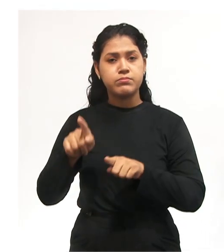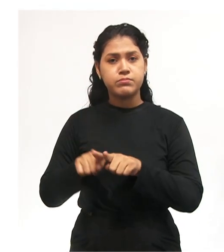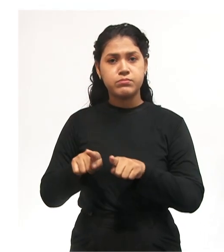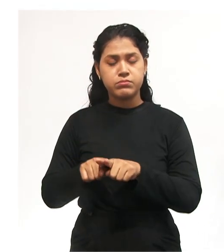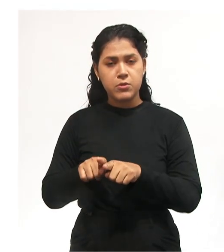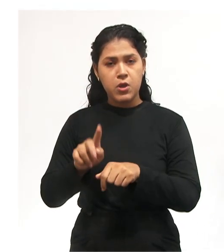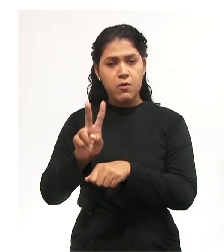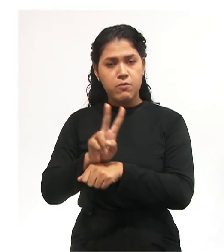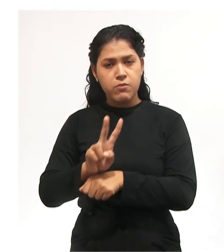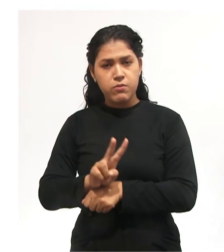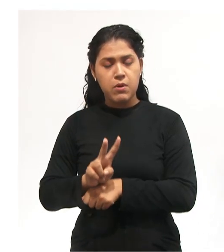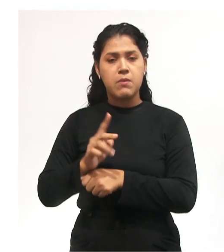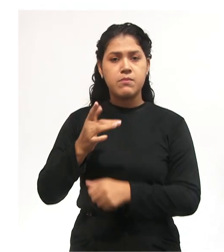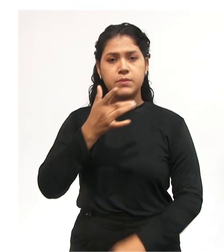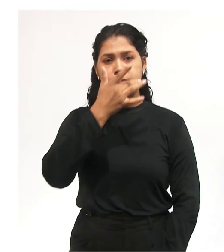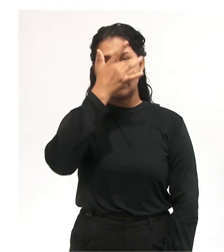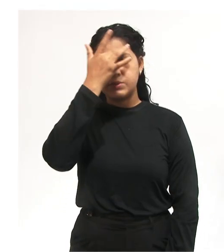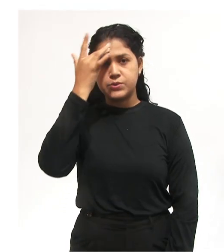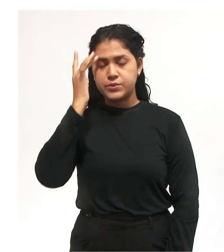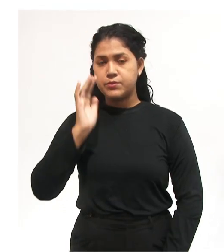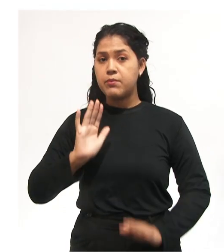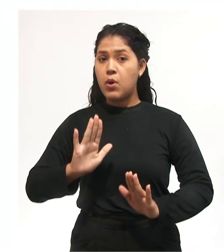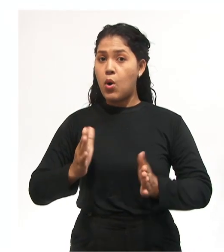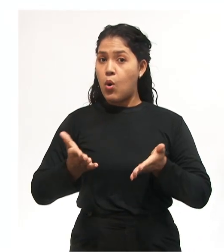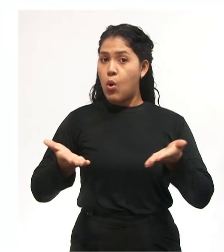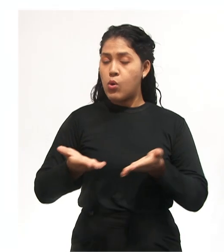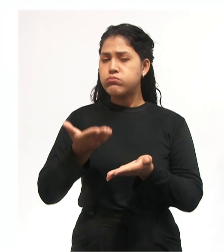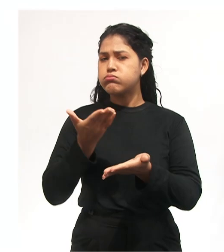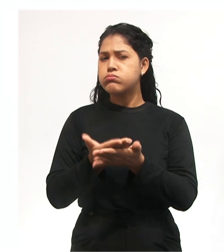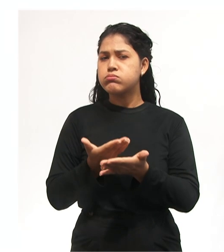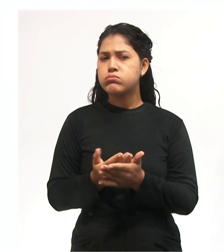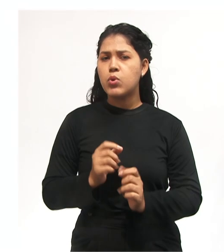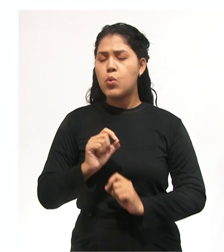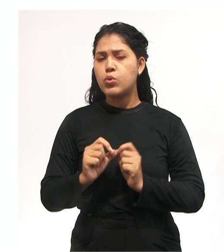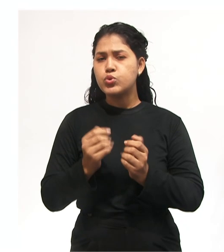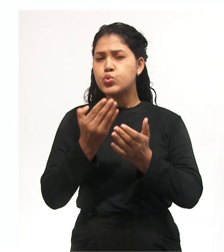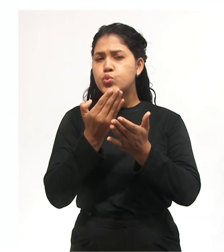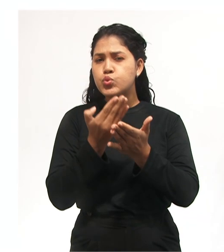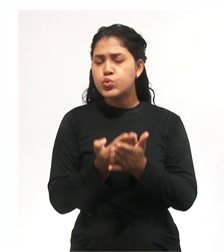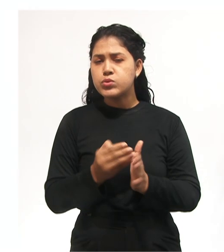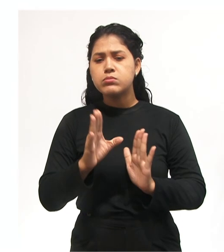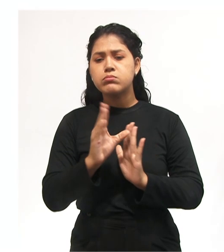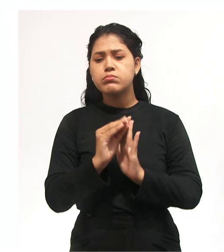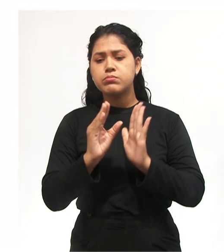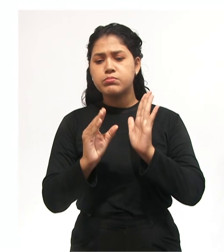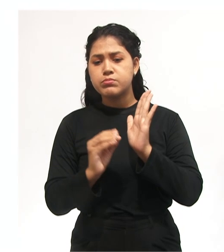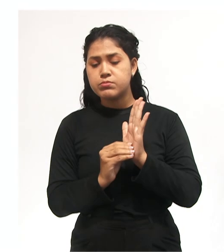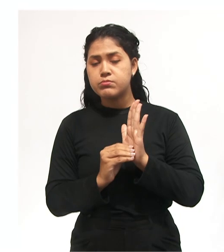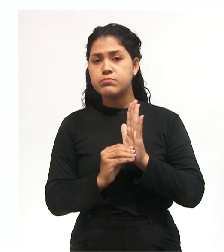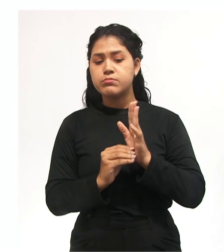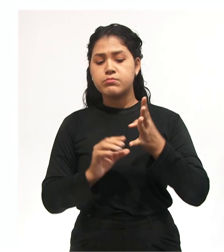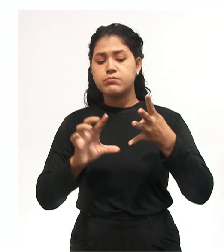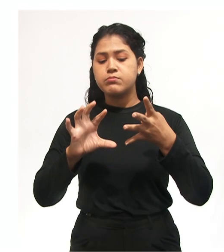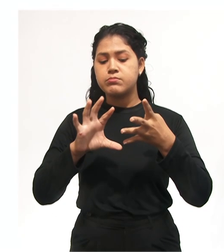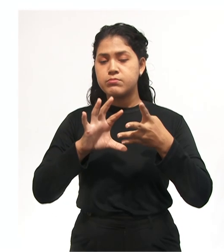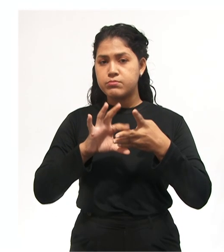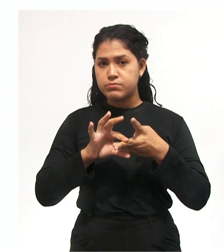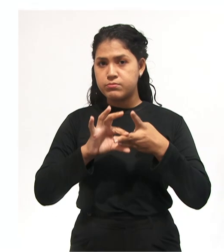monitorar pessoas. Na aula de hoje, nós vamos estudar esses 3 últimos